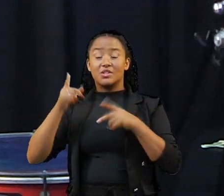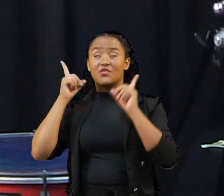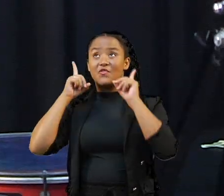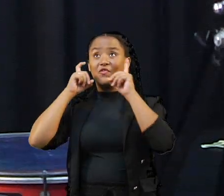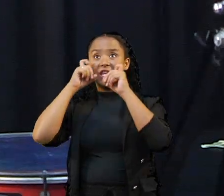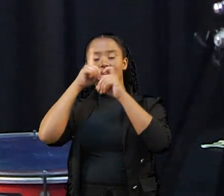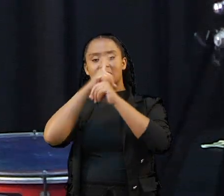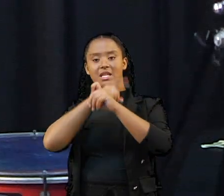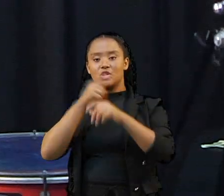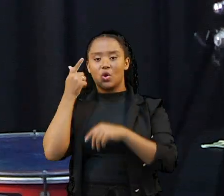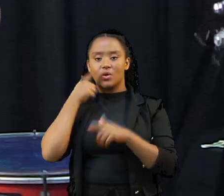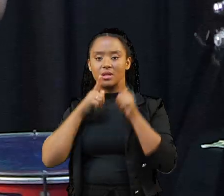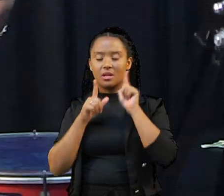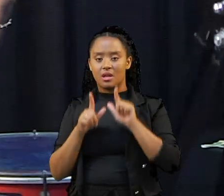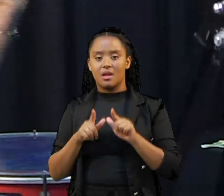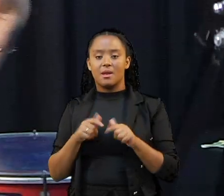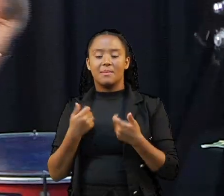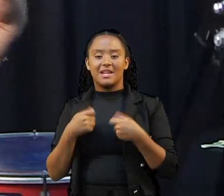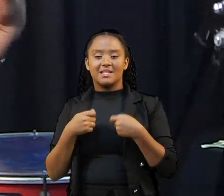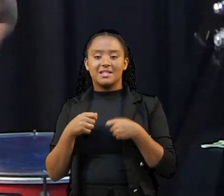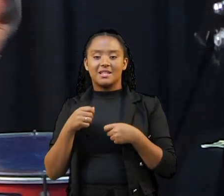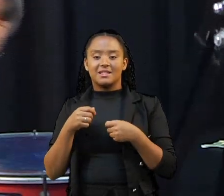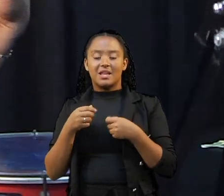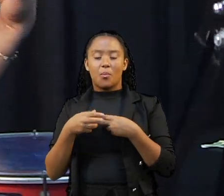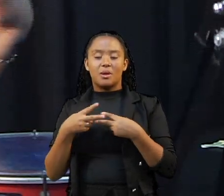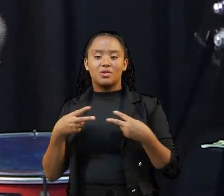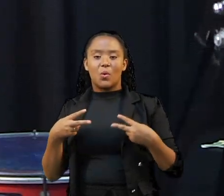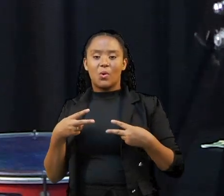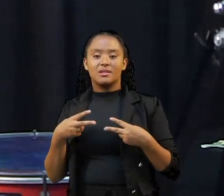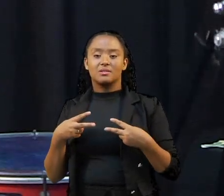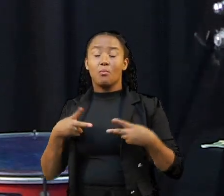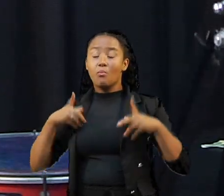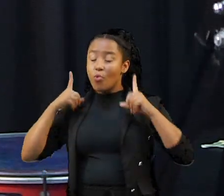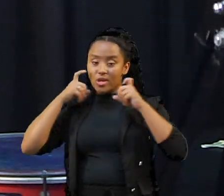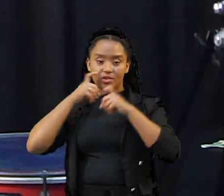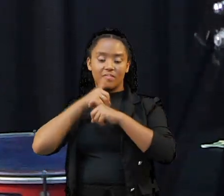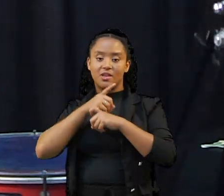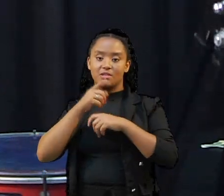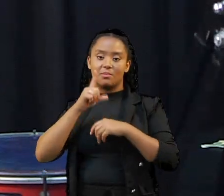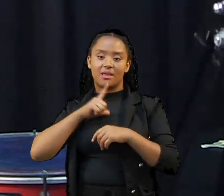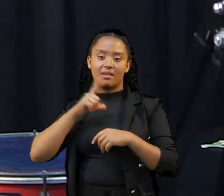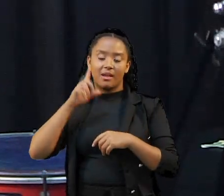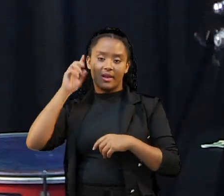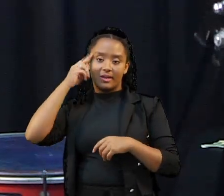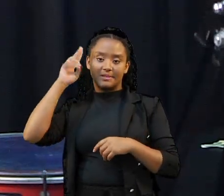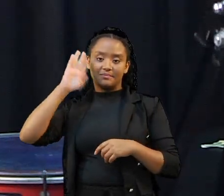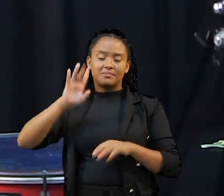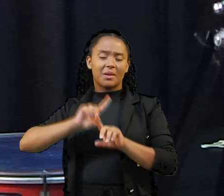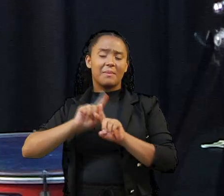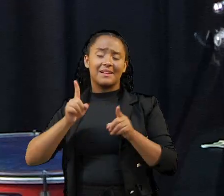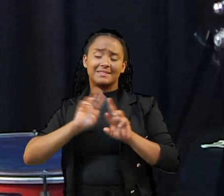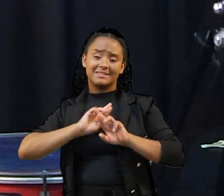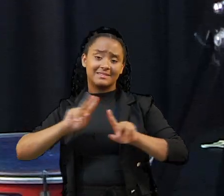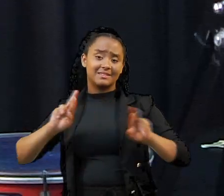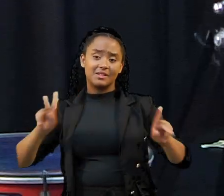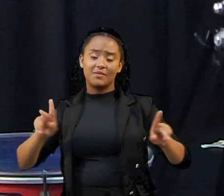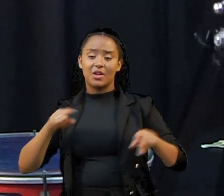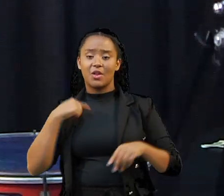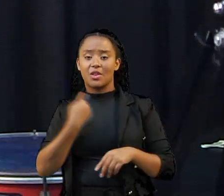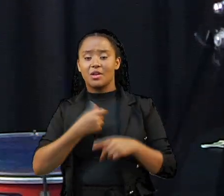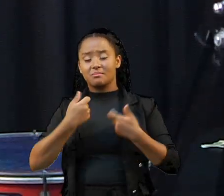algo inalcançável, precisa ser quase inalcançável para a gente ter um sonho. Mas não, ele fala que a gente tem que sonhar